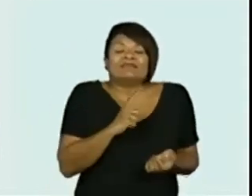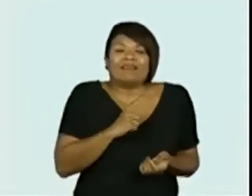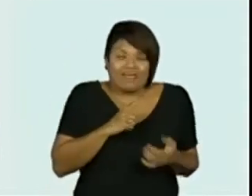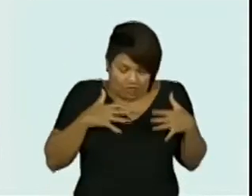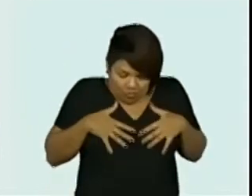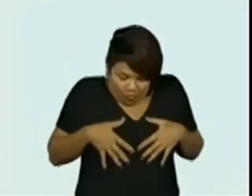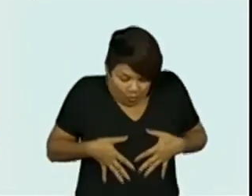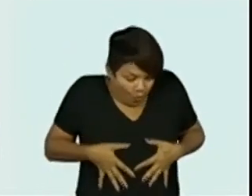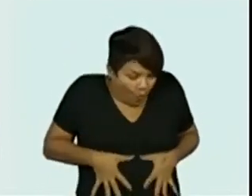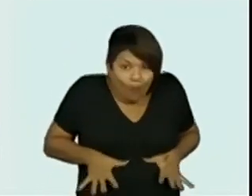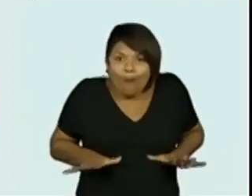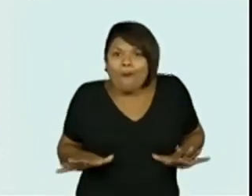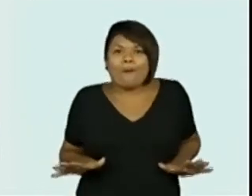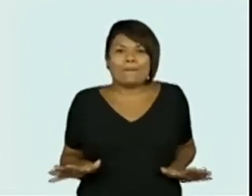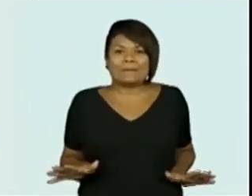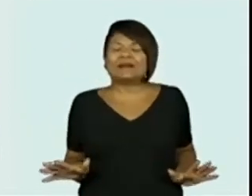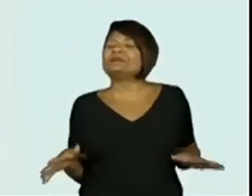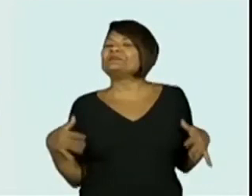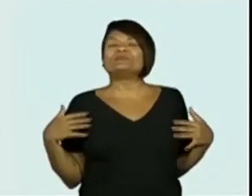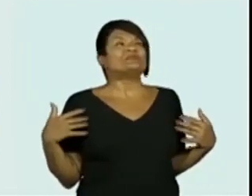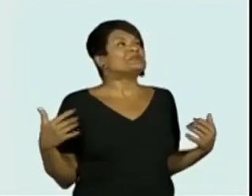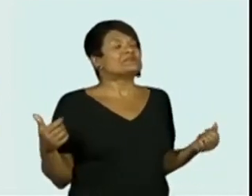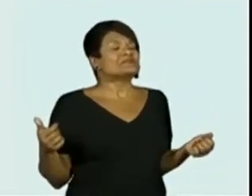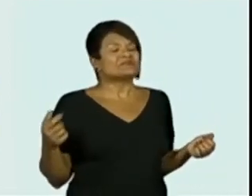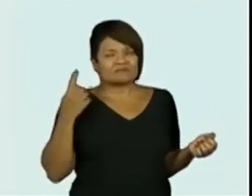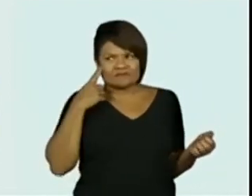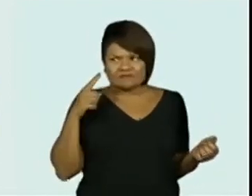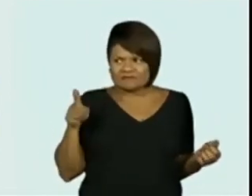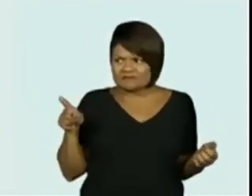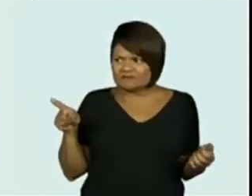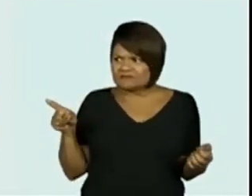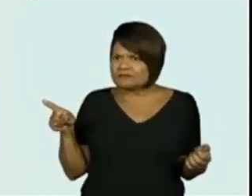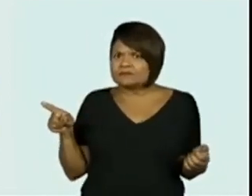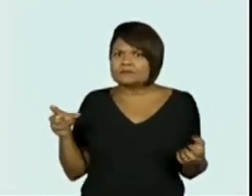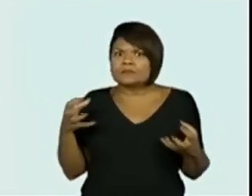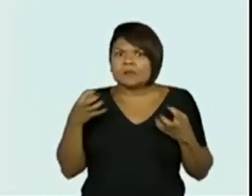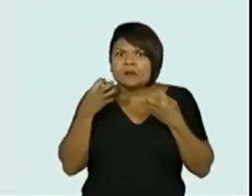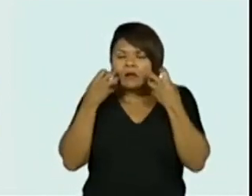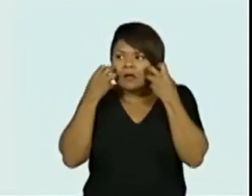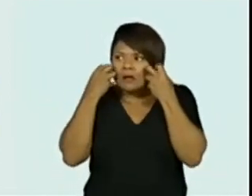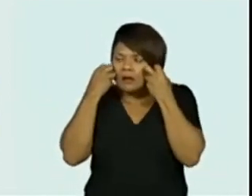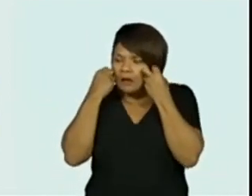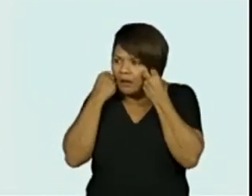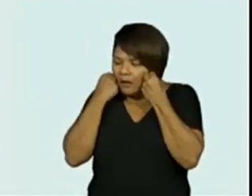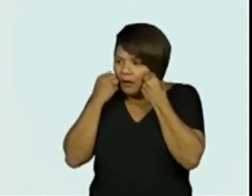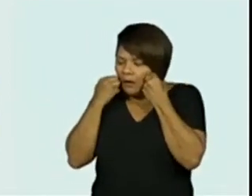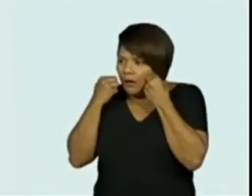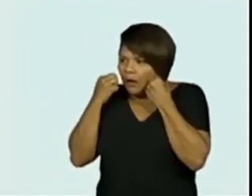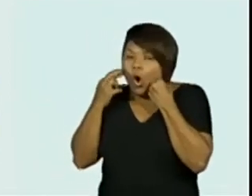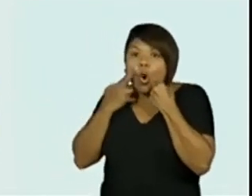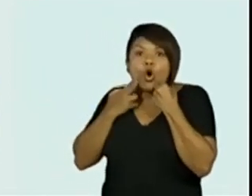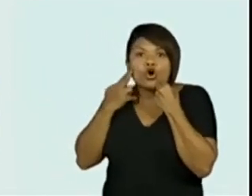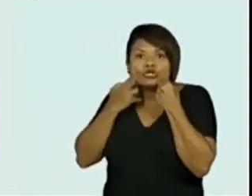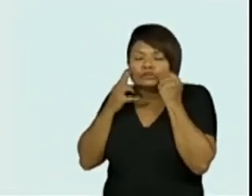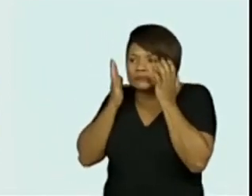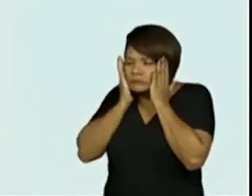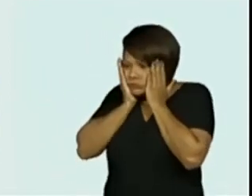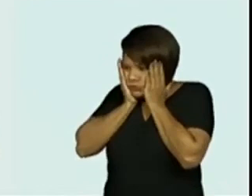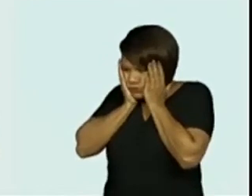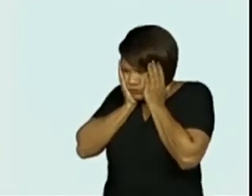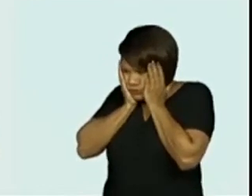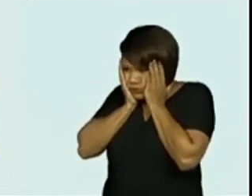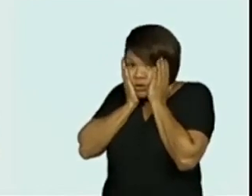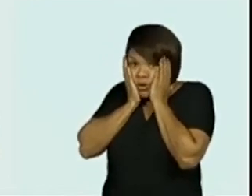prodigiosa. Mas quando viu as outras moças, ficou roxa como o vestido. Pela primeira